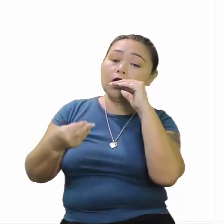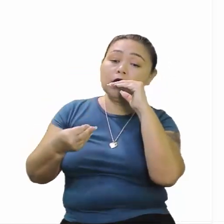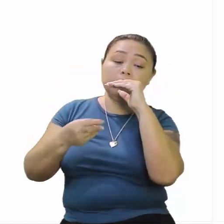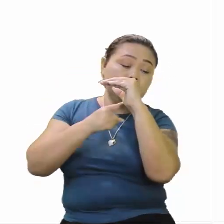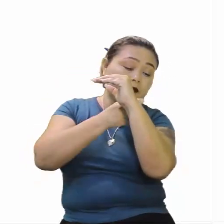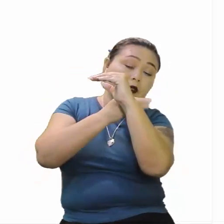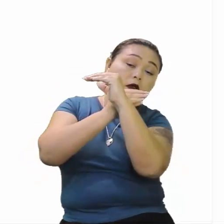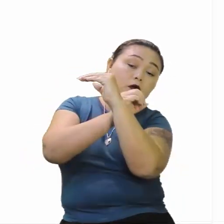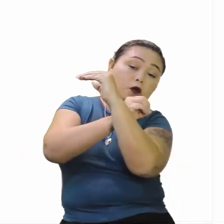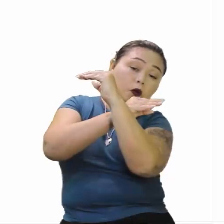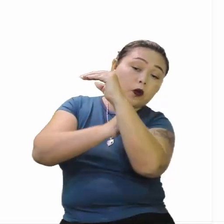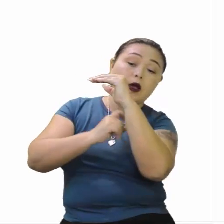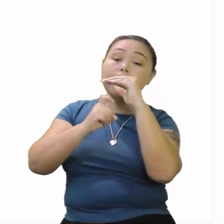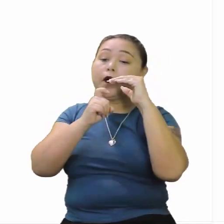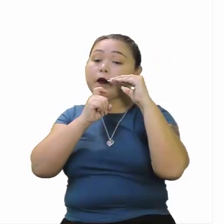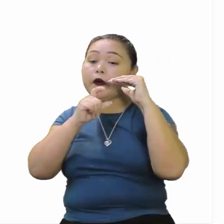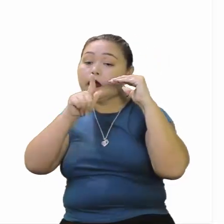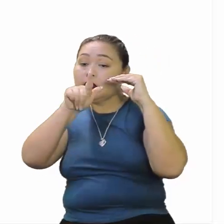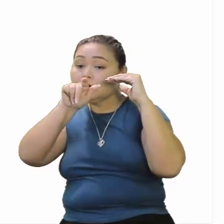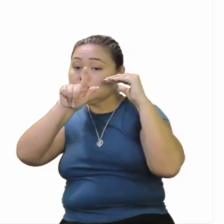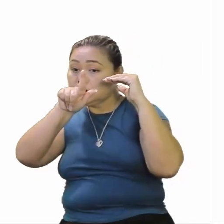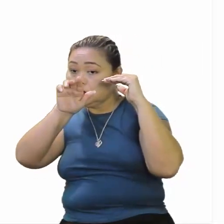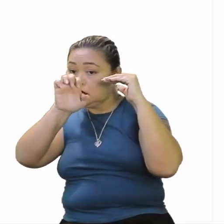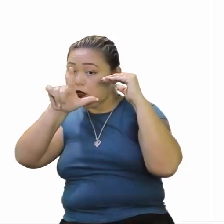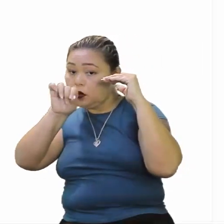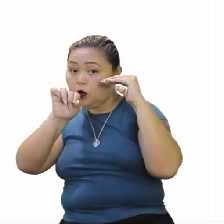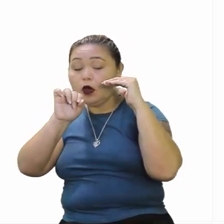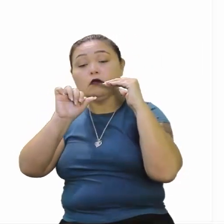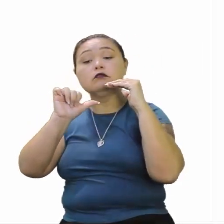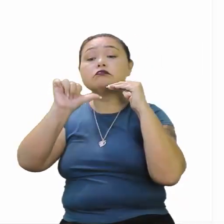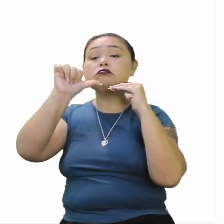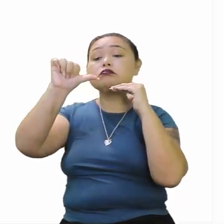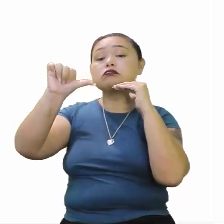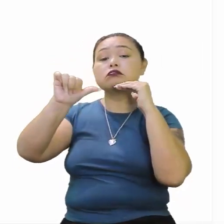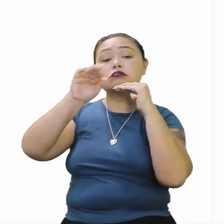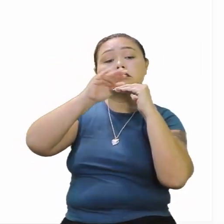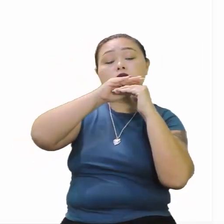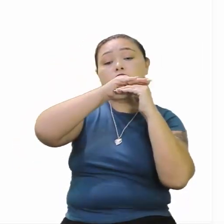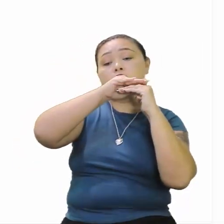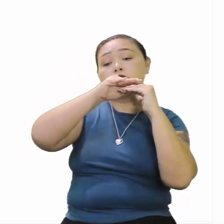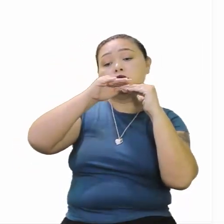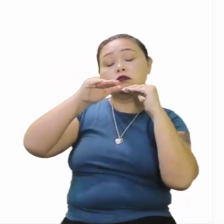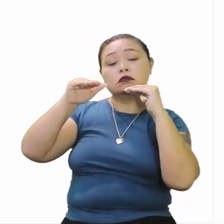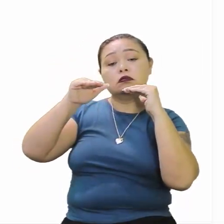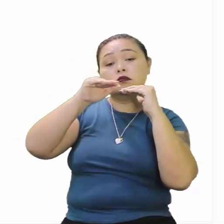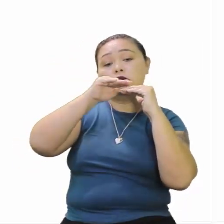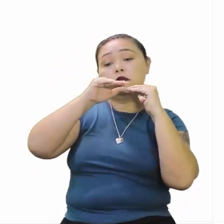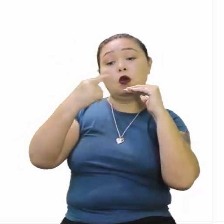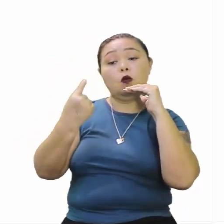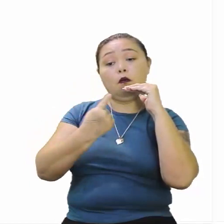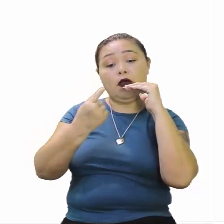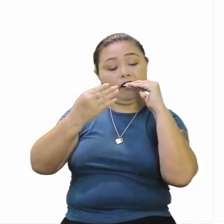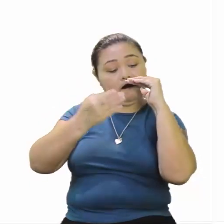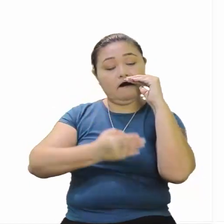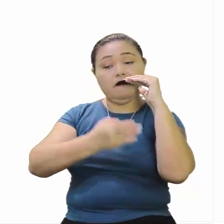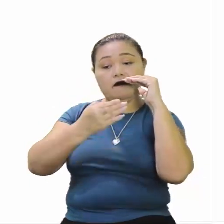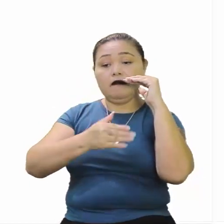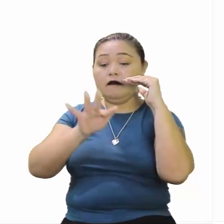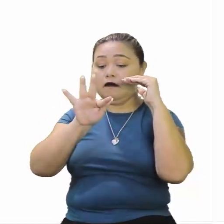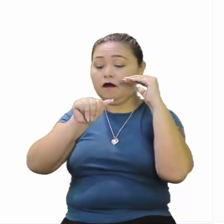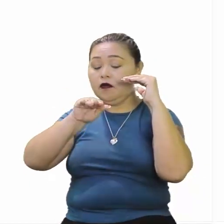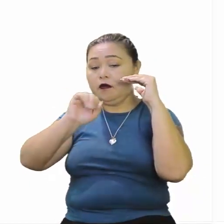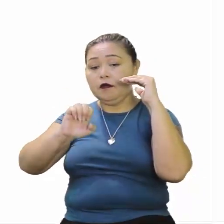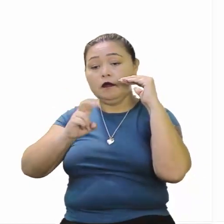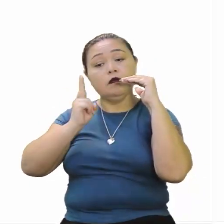sólido. Então a temperatura variou, eu tenho apenas uma fase. Se a temperatura